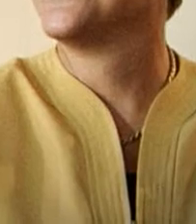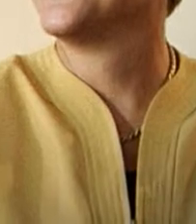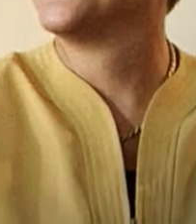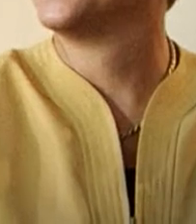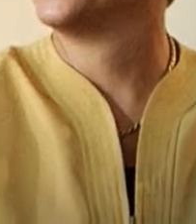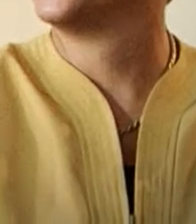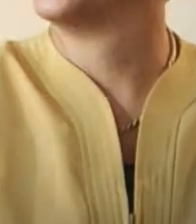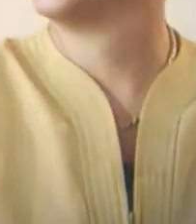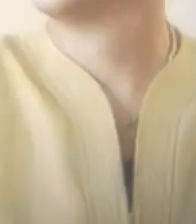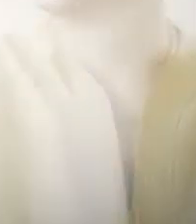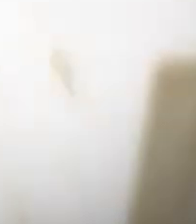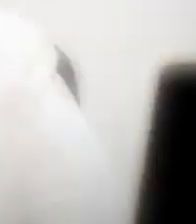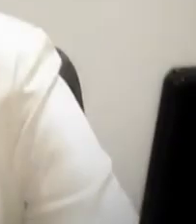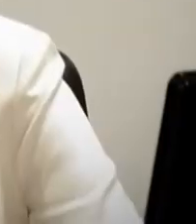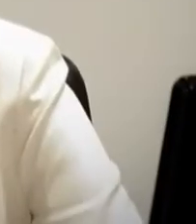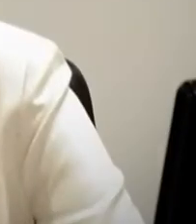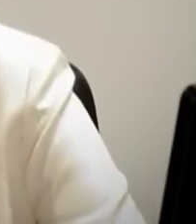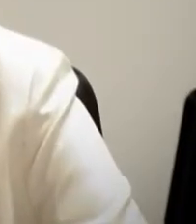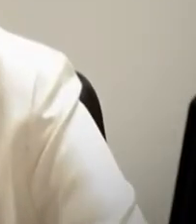o